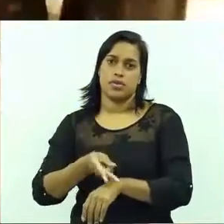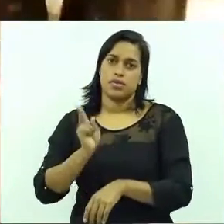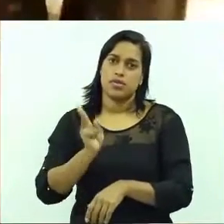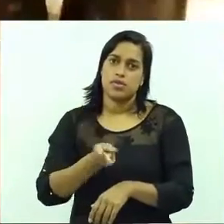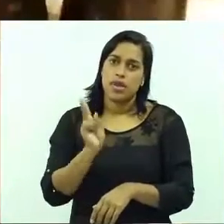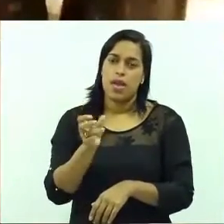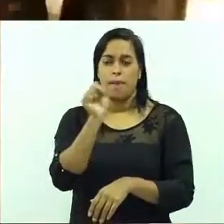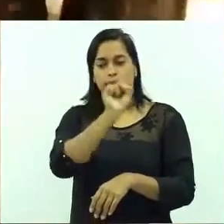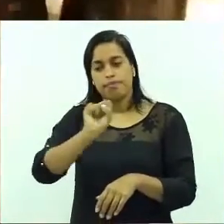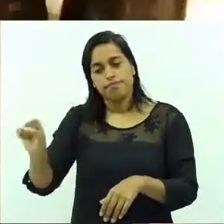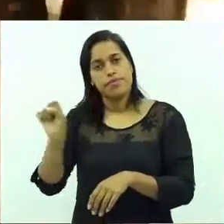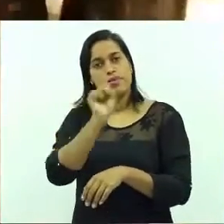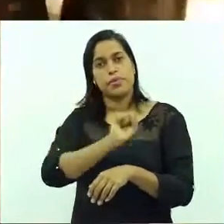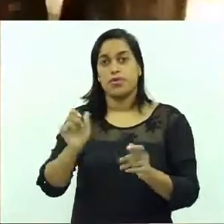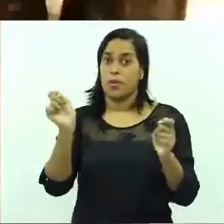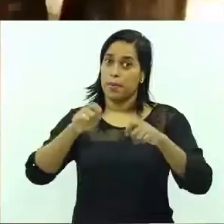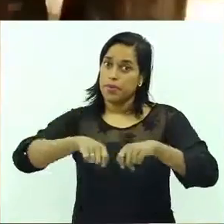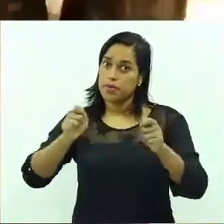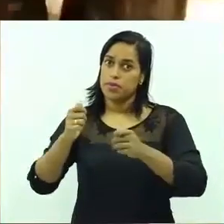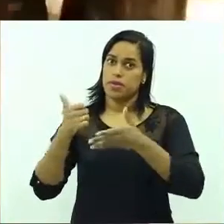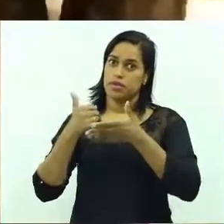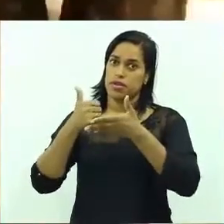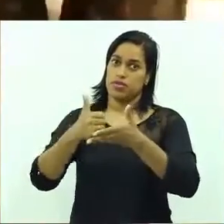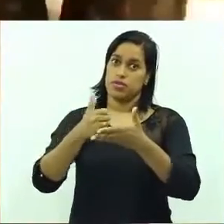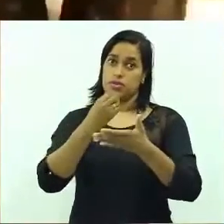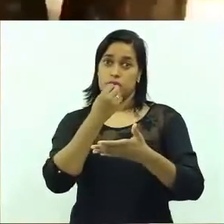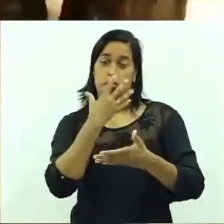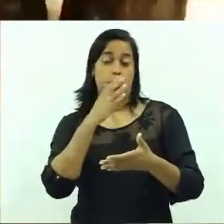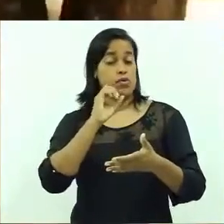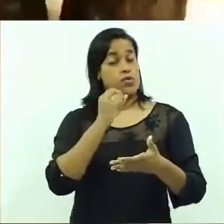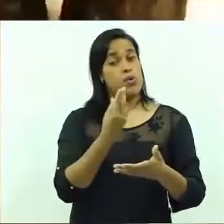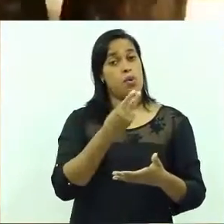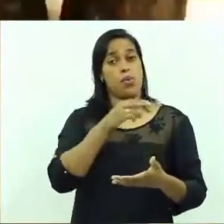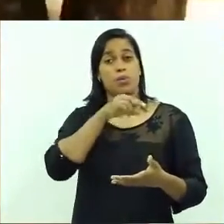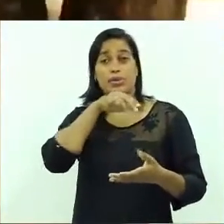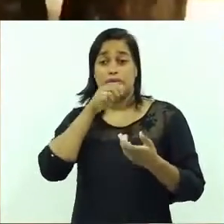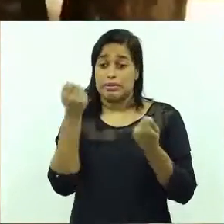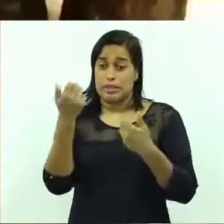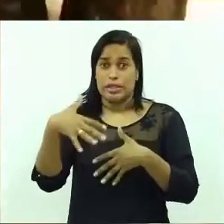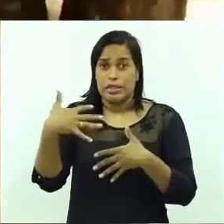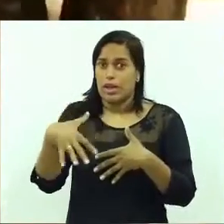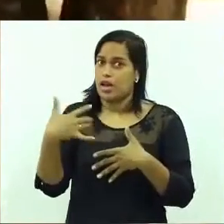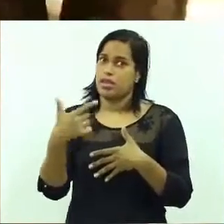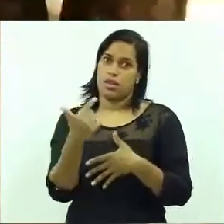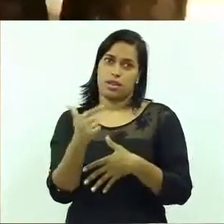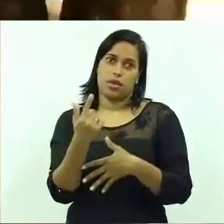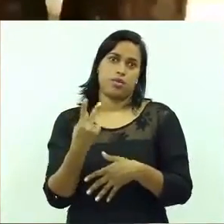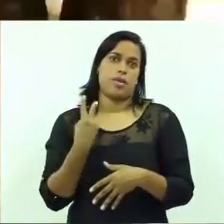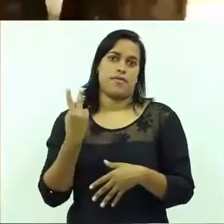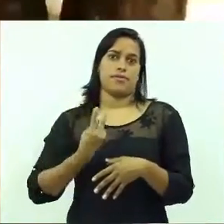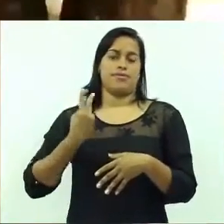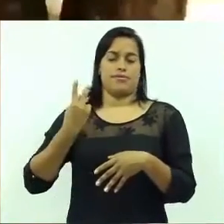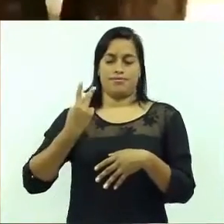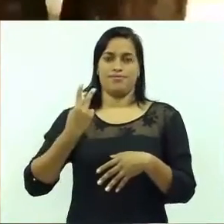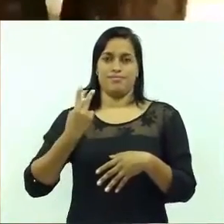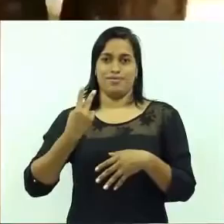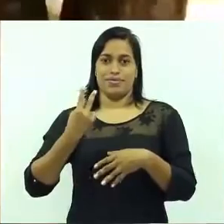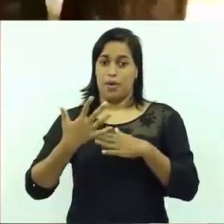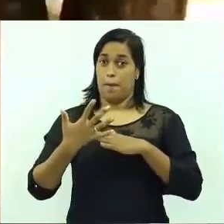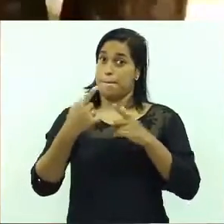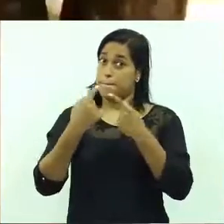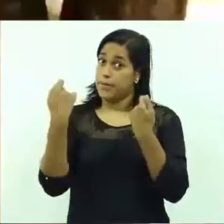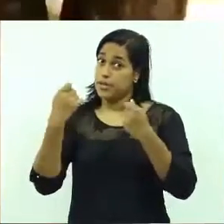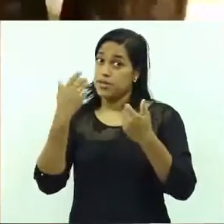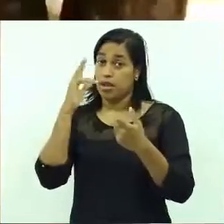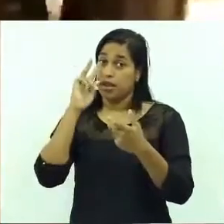cada período, sobre a possibilidade de ajudas boas ou de ajudas muito caras que não vale a pena. Lembra, o impacto desse